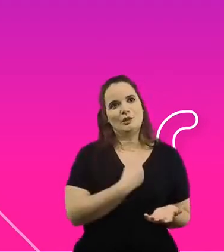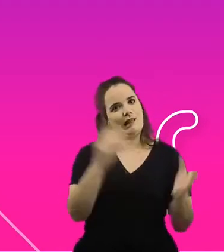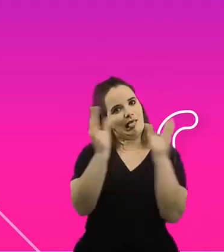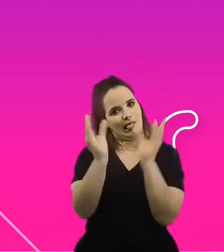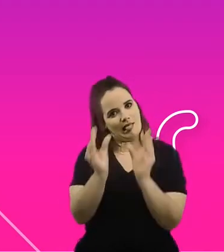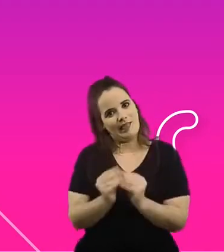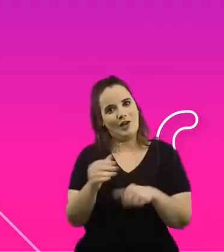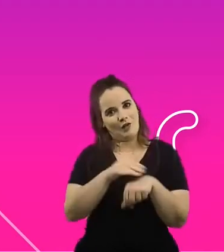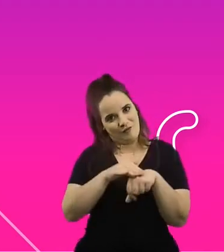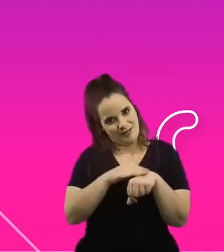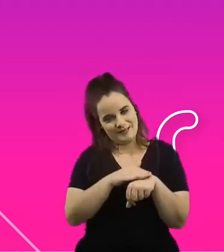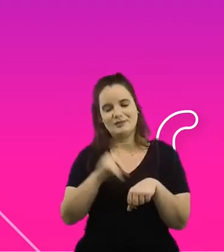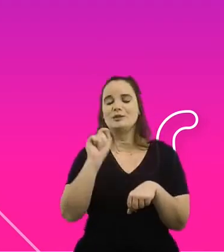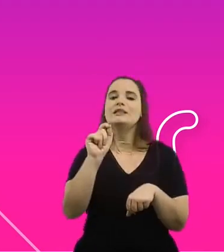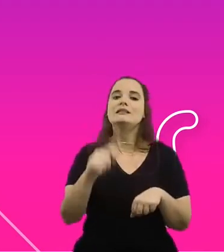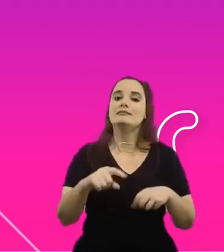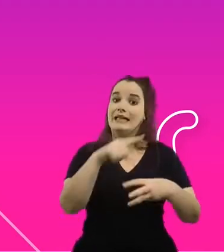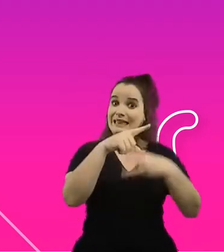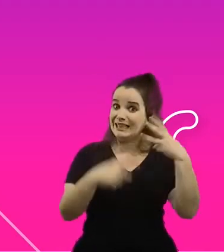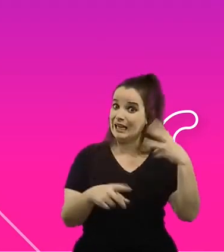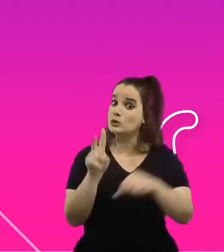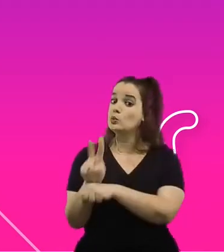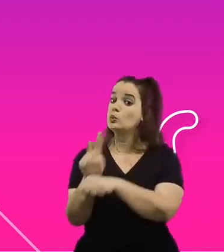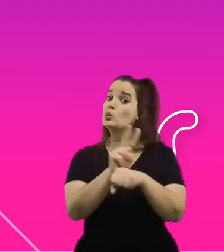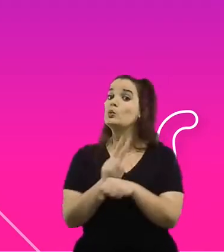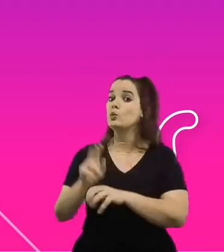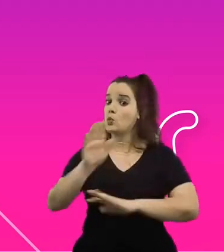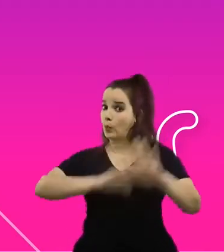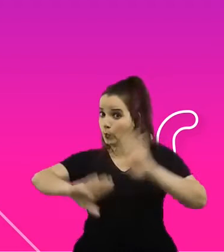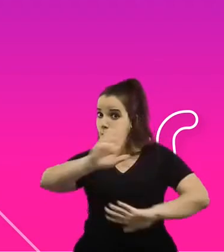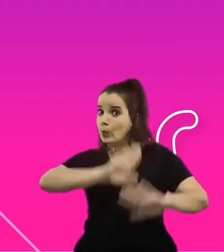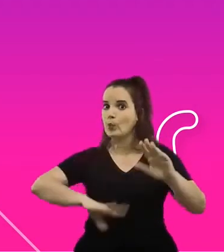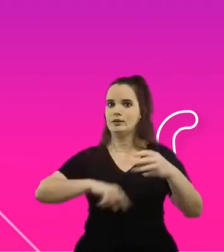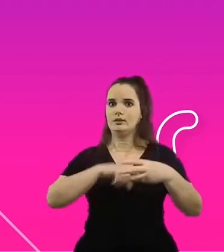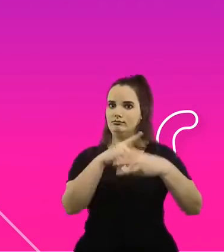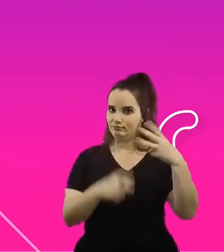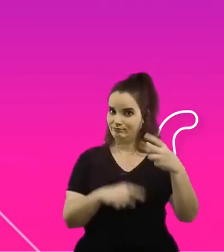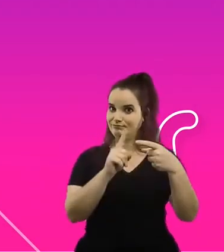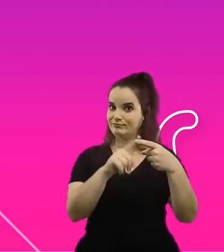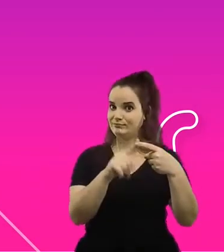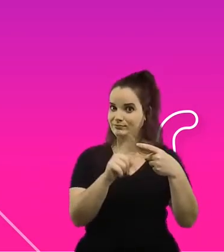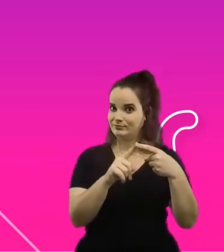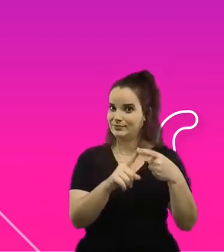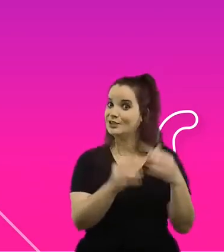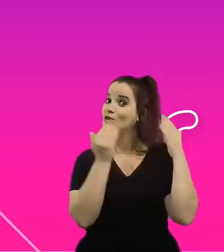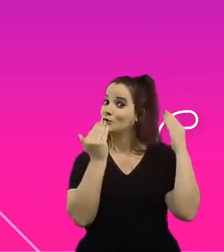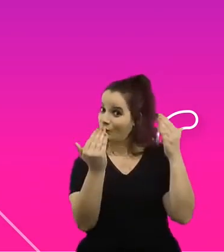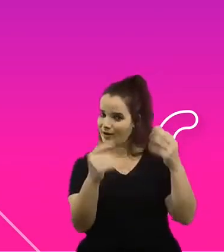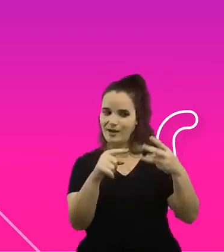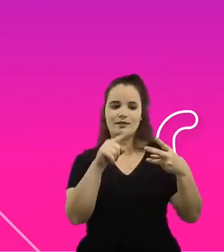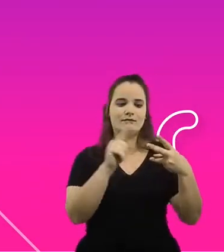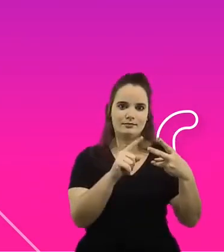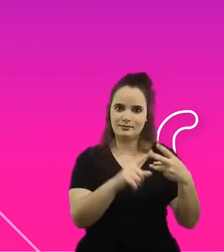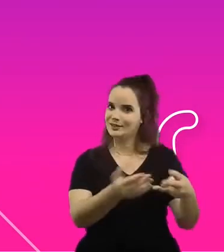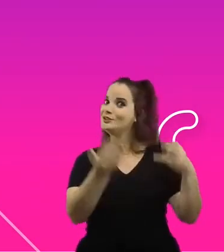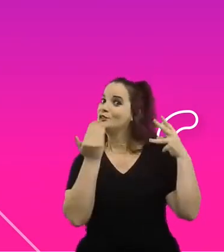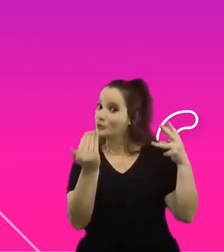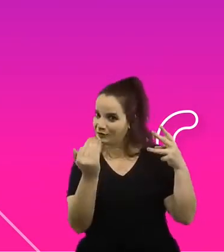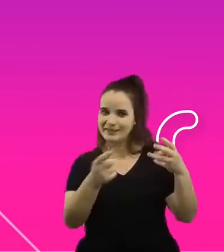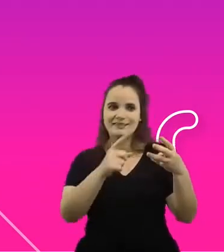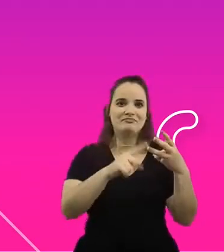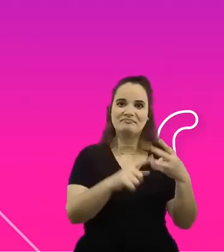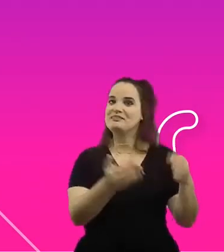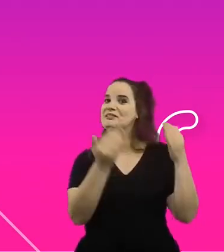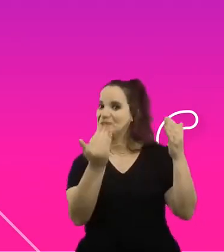cuidados básicos que você tem que tomar para não cair nesse tipo de golpe é desconfiar 3 vezes, certo? Então, se você vai fazer uma